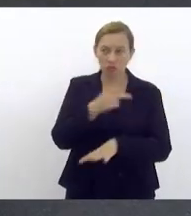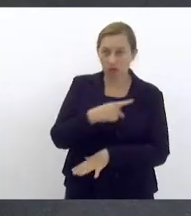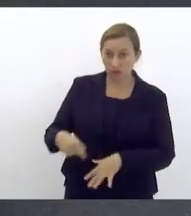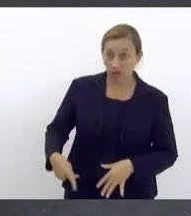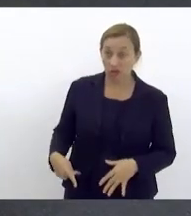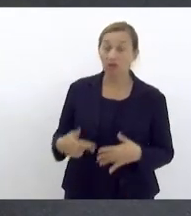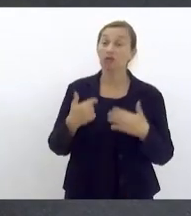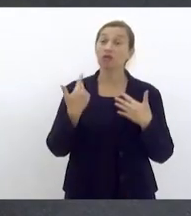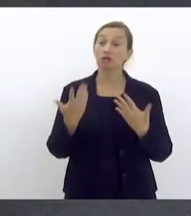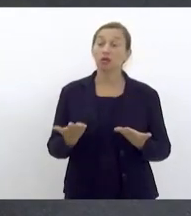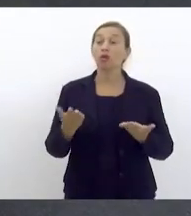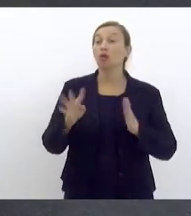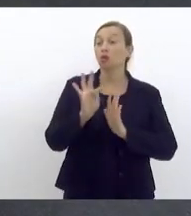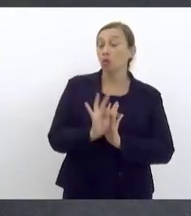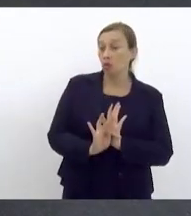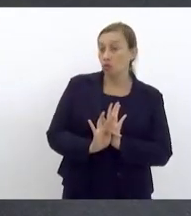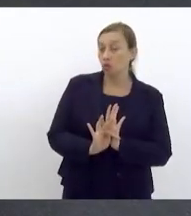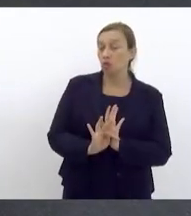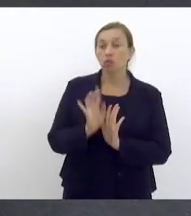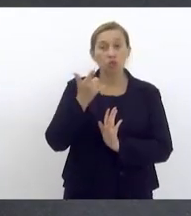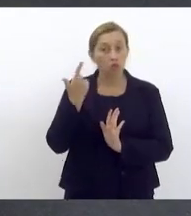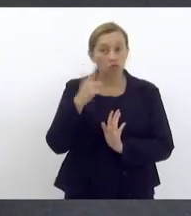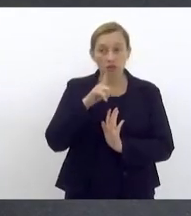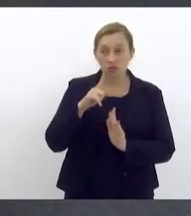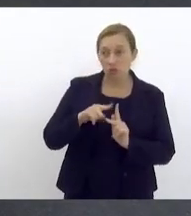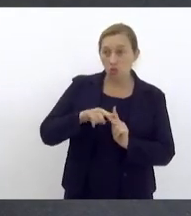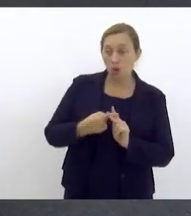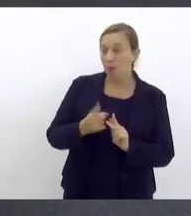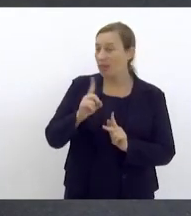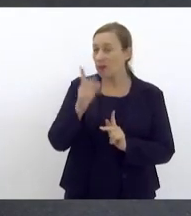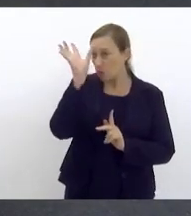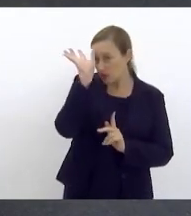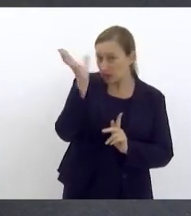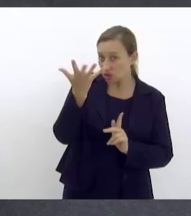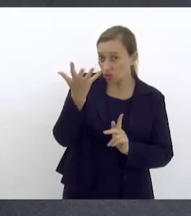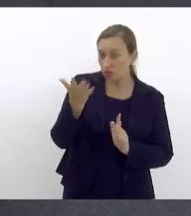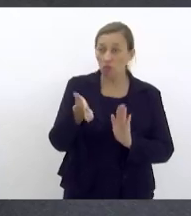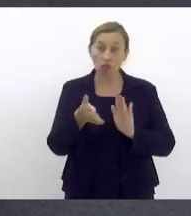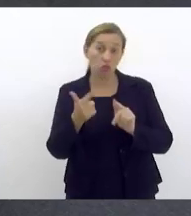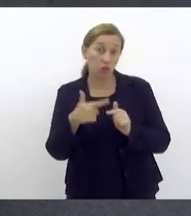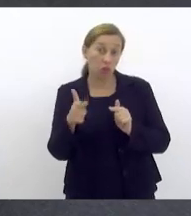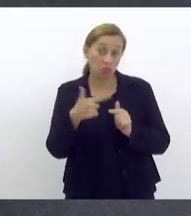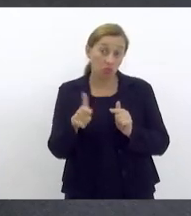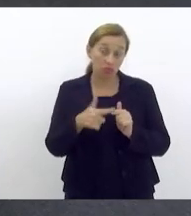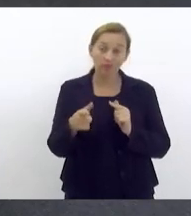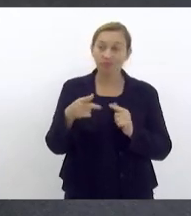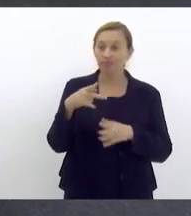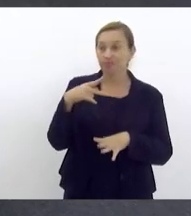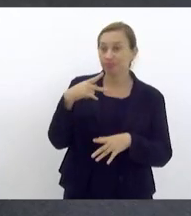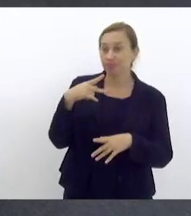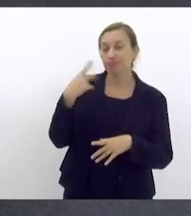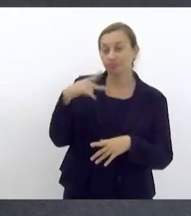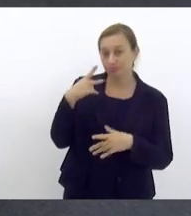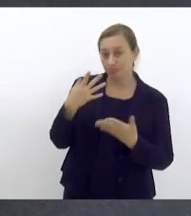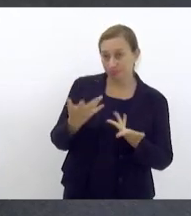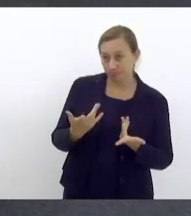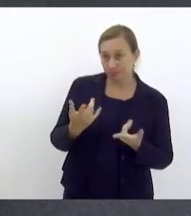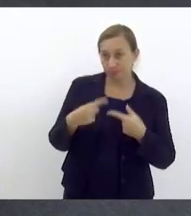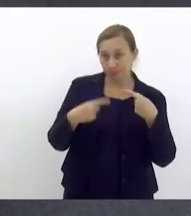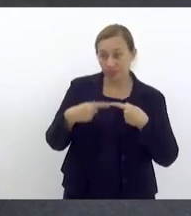isso o texto conseguiu delimir mas a gente não resolve ainda o problema político que tá colocado